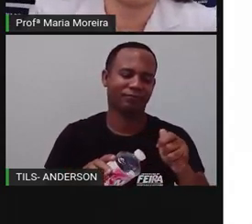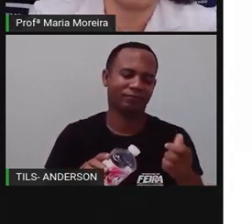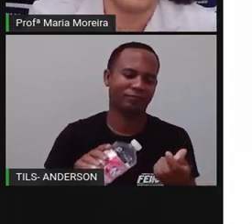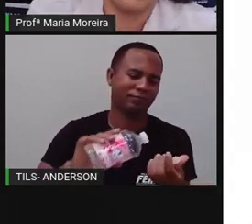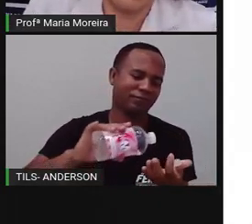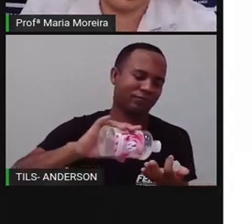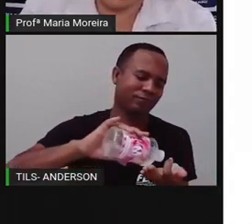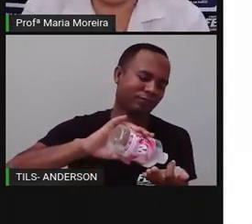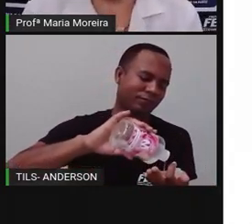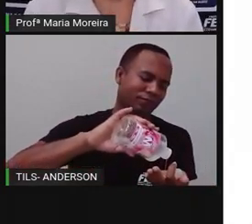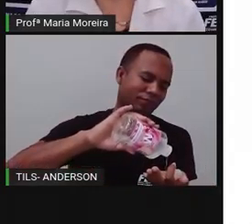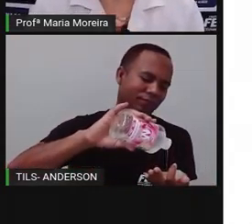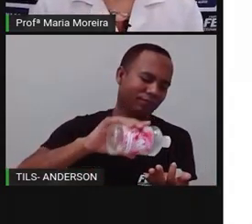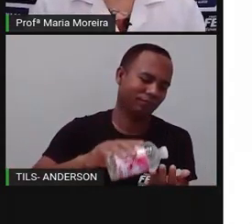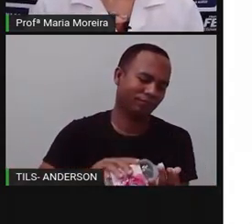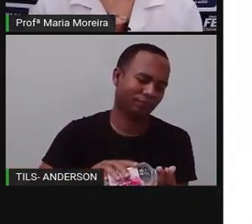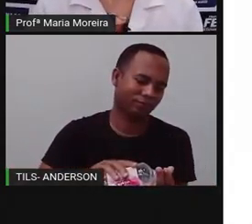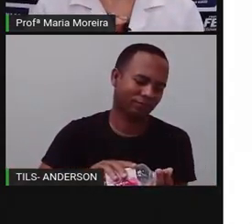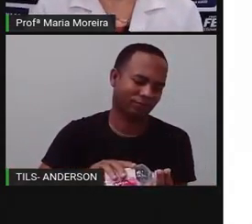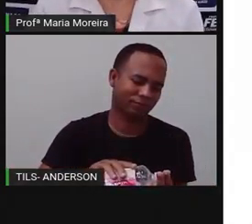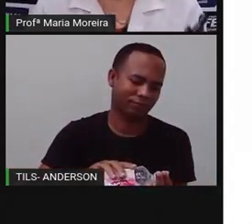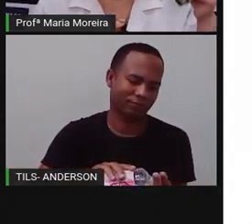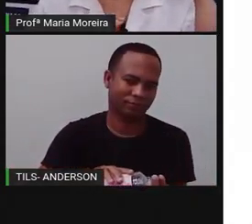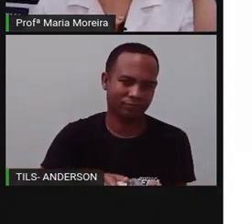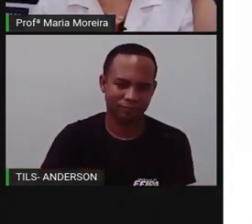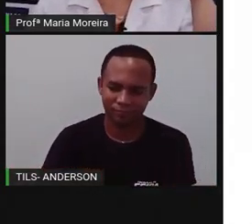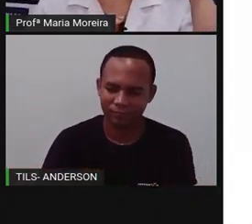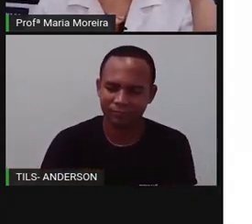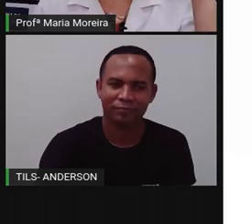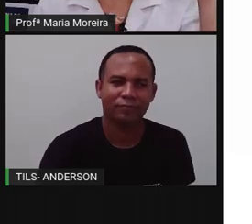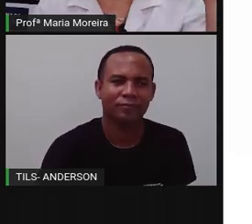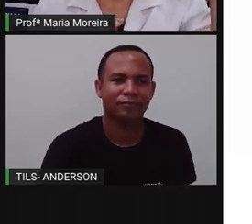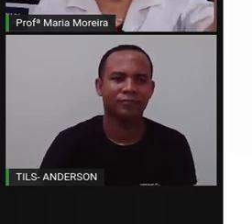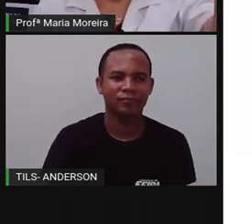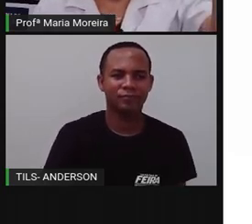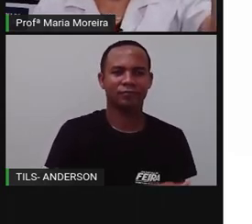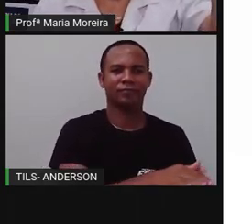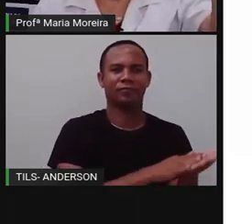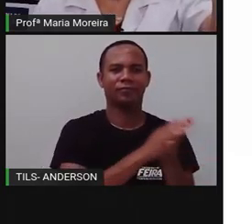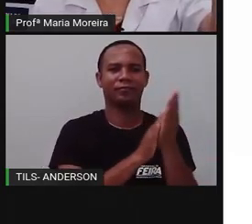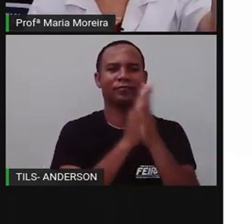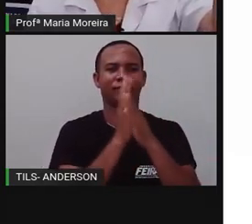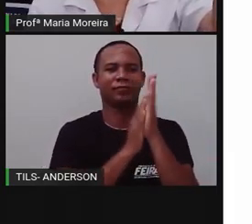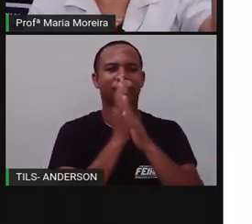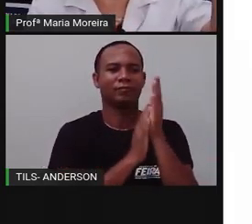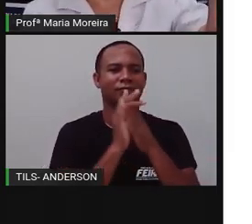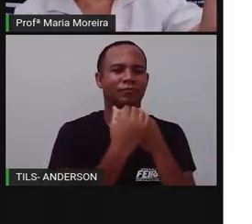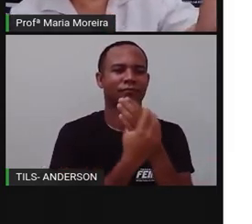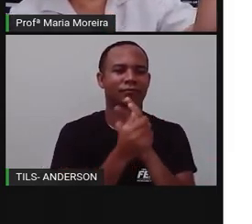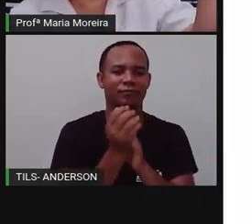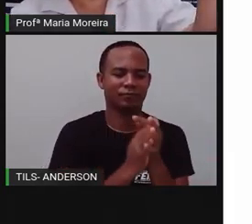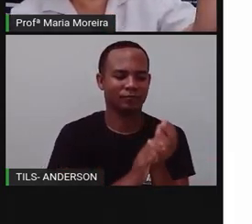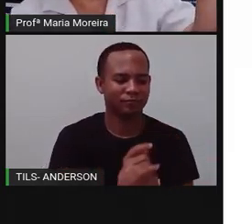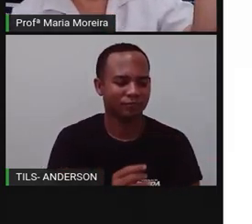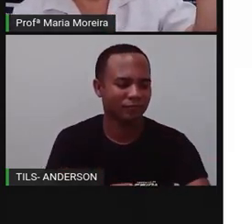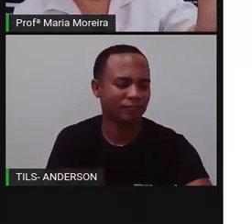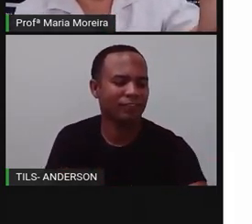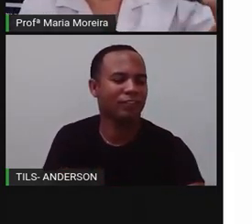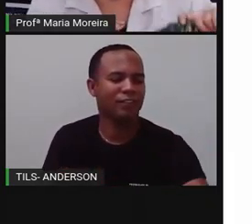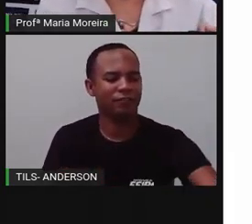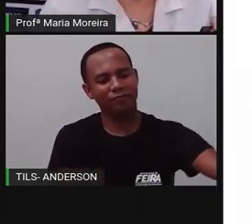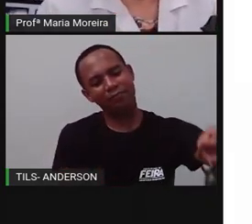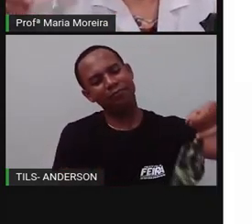não acumular sujeira. Se cuidem, usem máscara. Máscara fashion da Pro, use. Usem máscara. Você tem uma máscara fashion dessa?